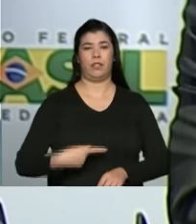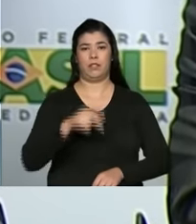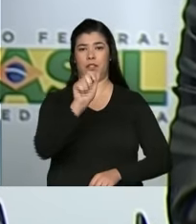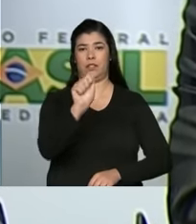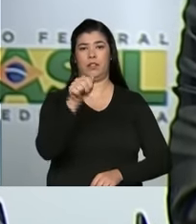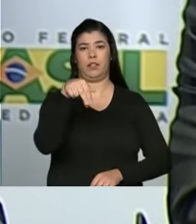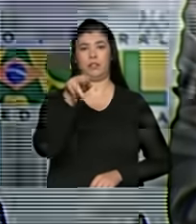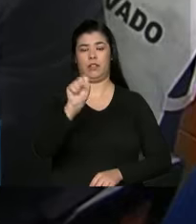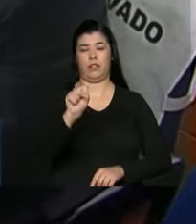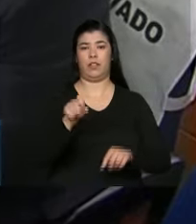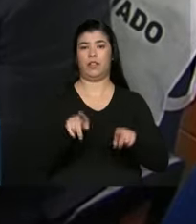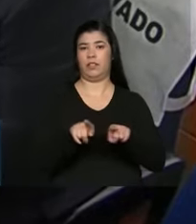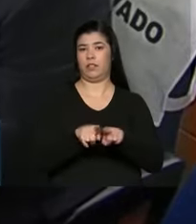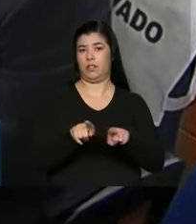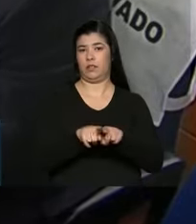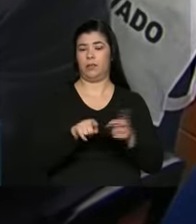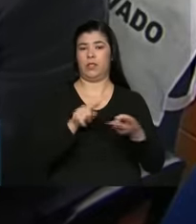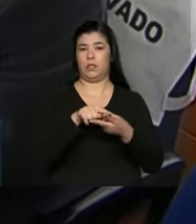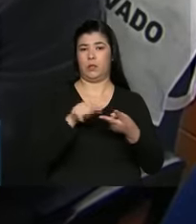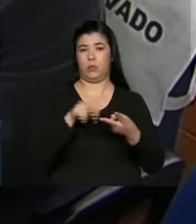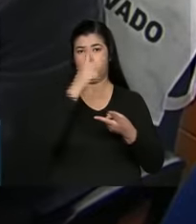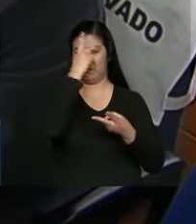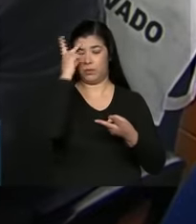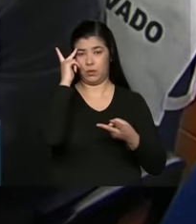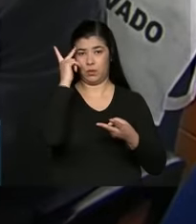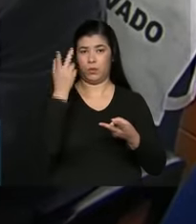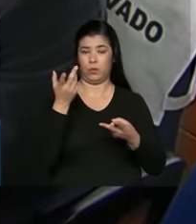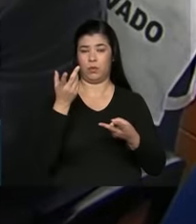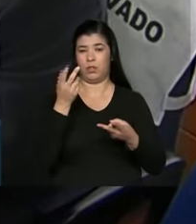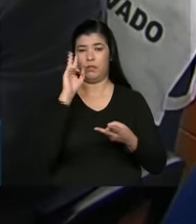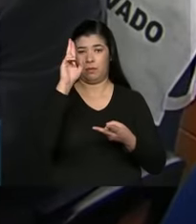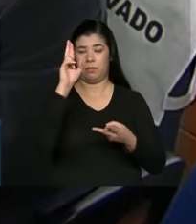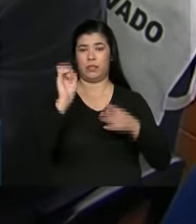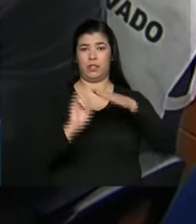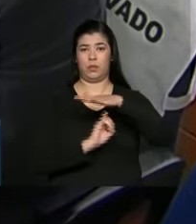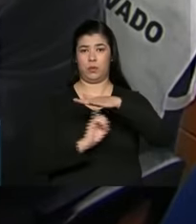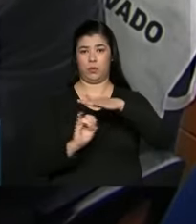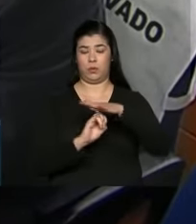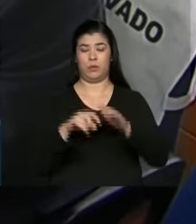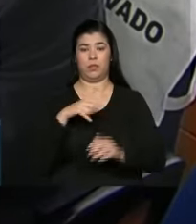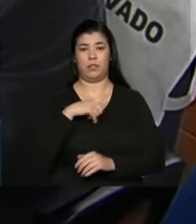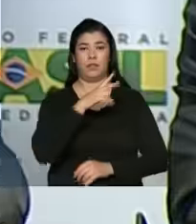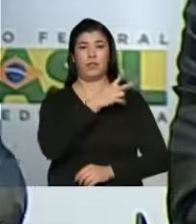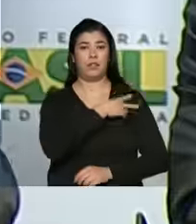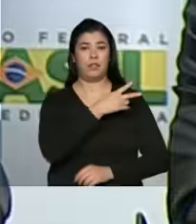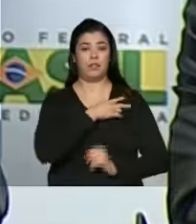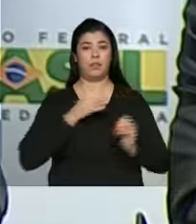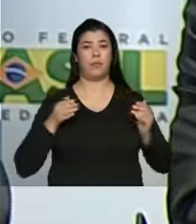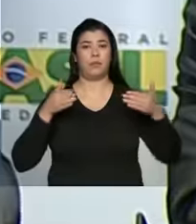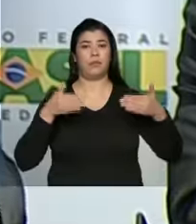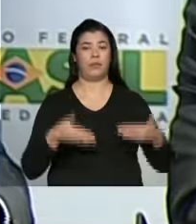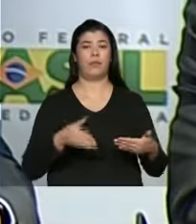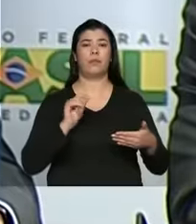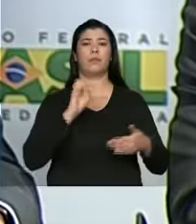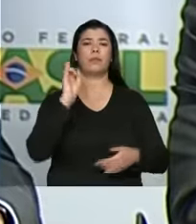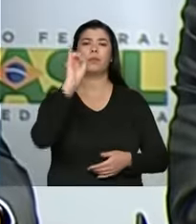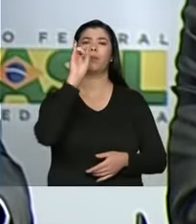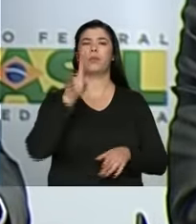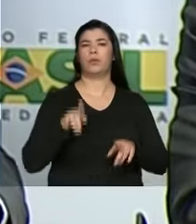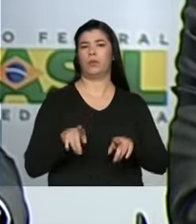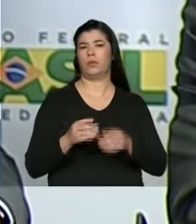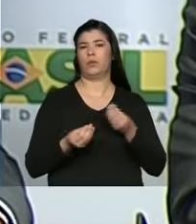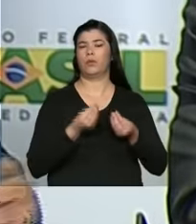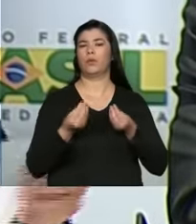INSS que também foram duas eh instituições cujos técnicos participaram de maneira muito